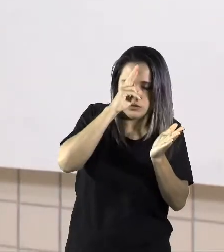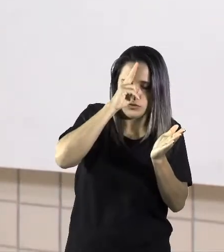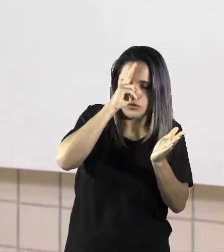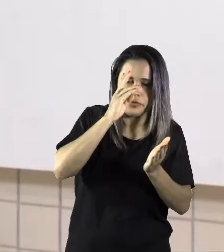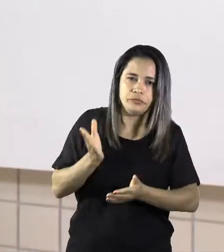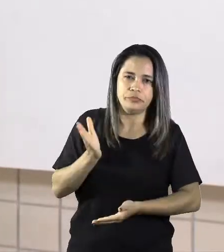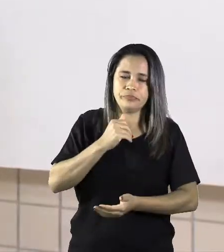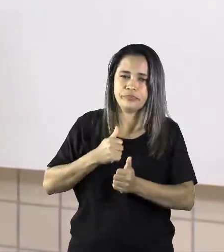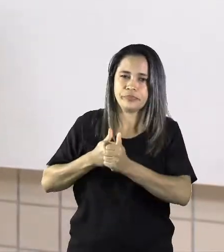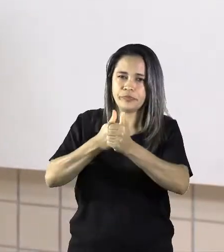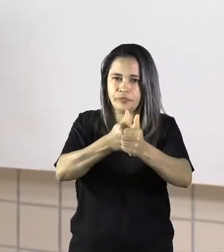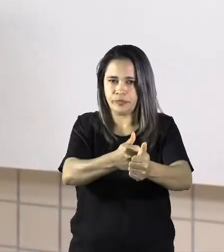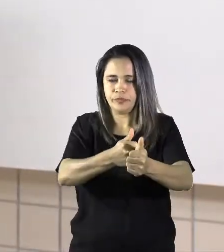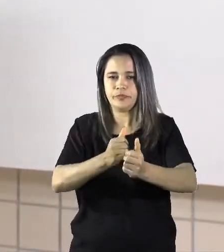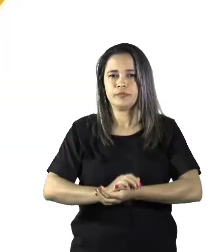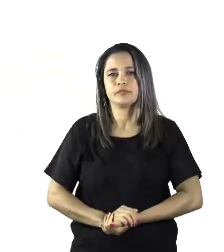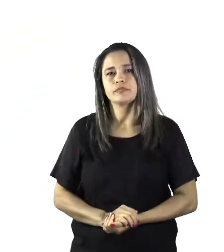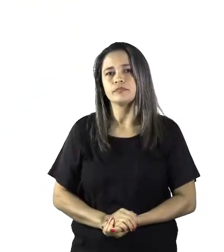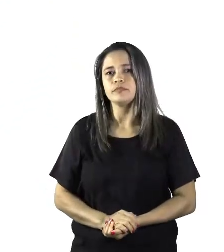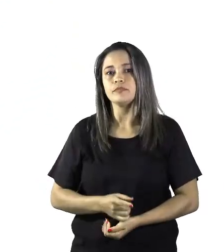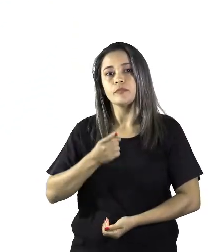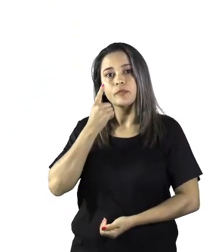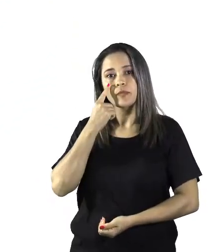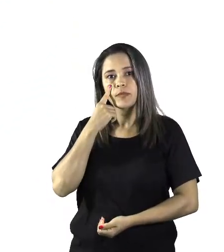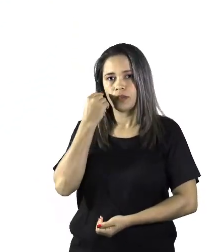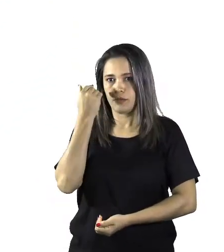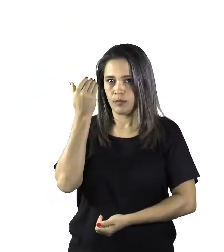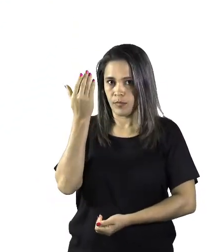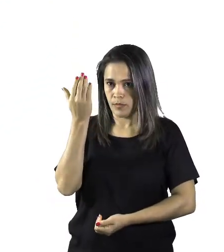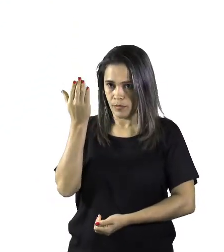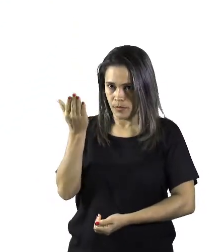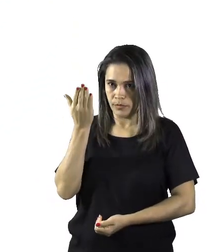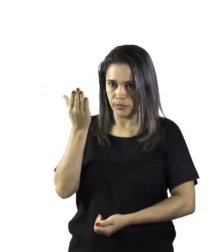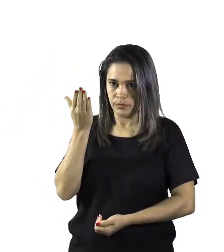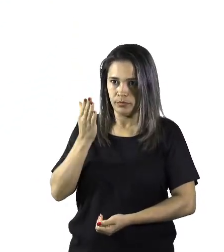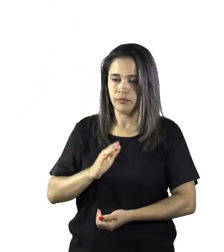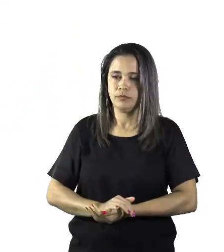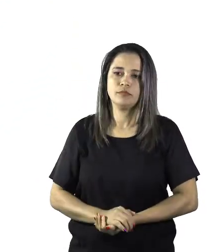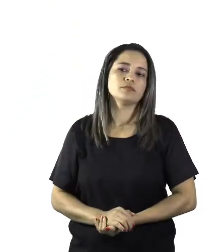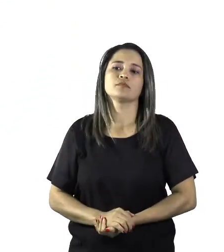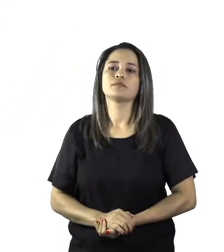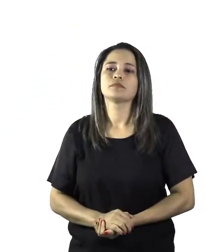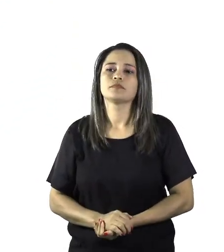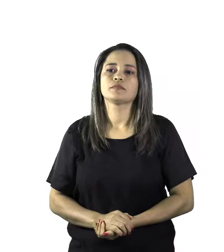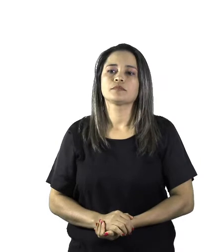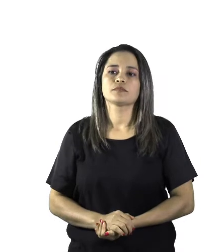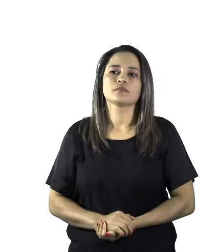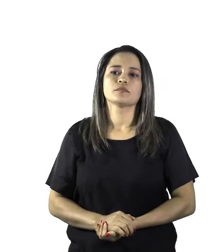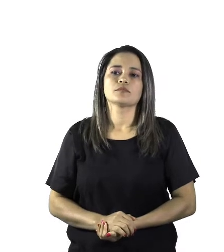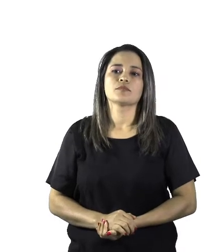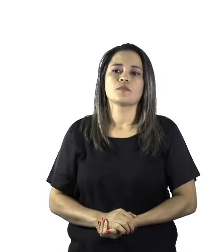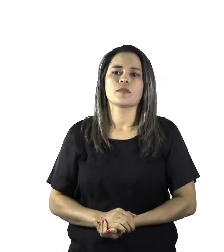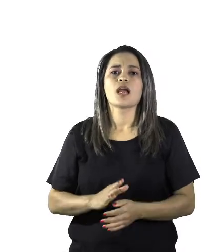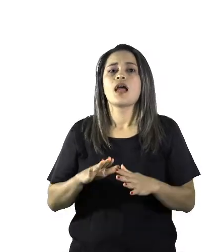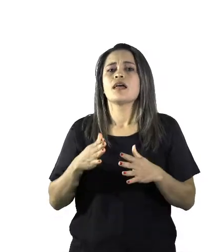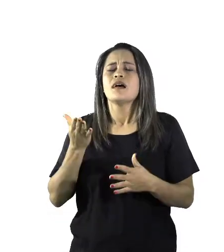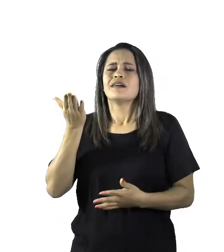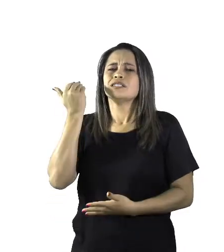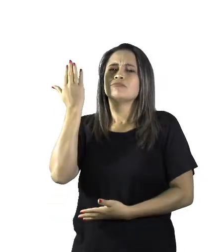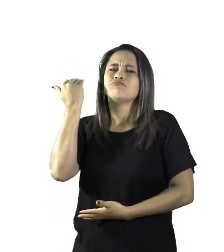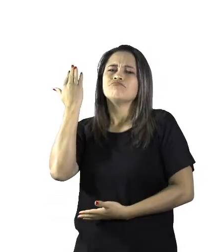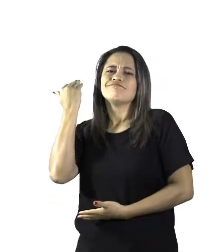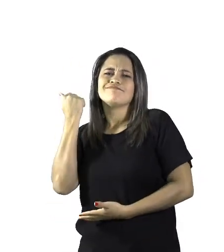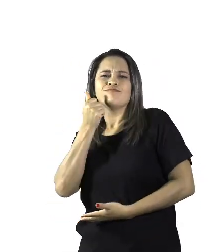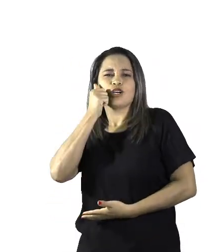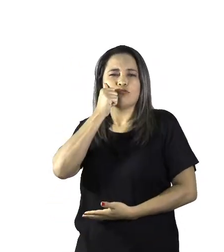lá, acompanha comigo aí. Vai aparecer para você aí o início da narrativa. Era uma vez